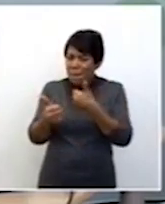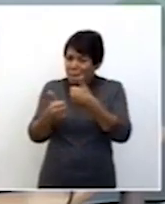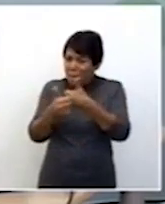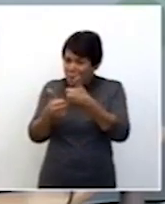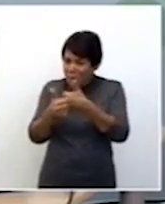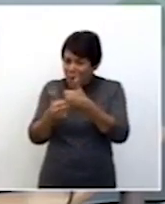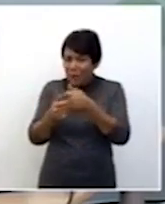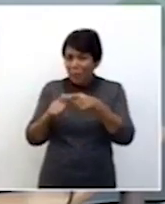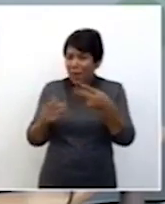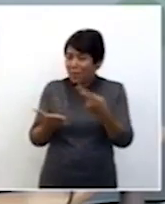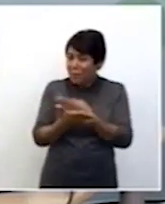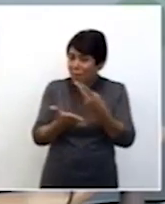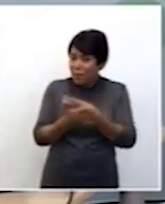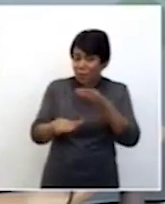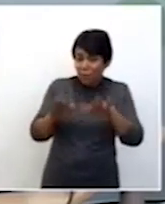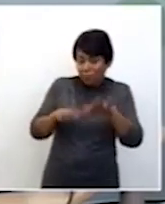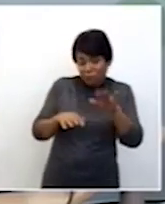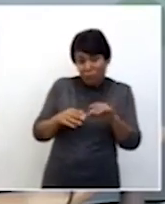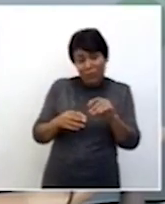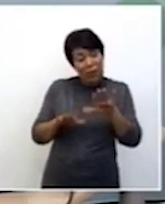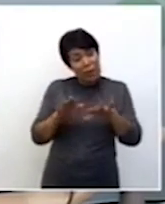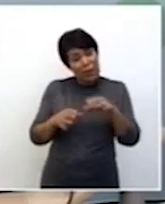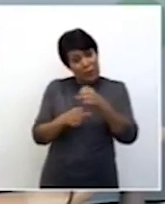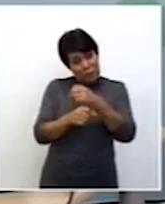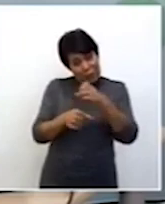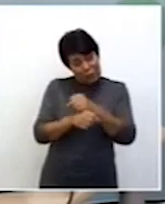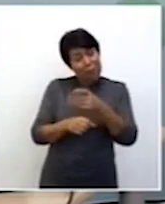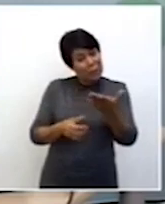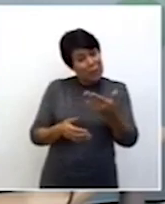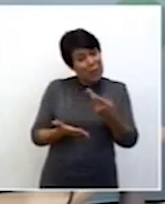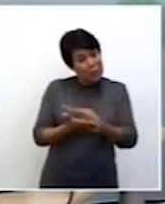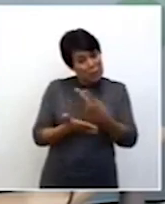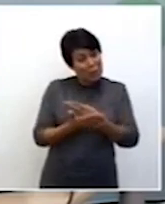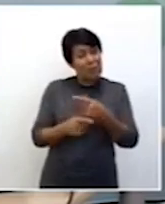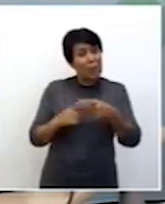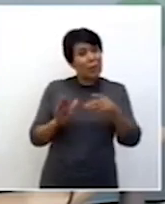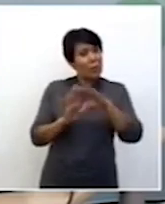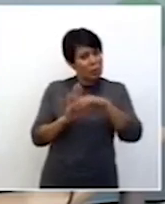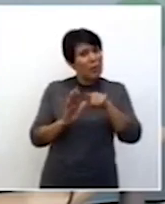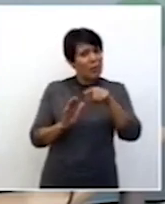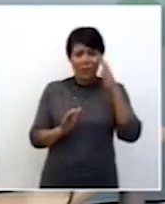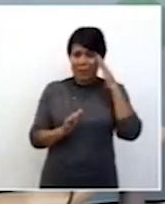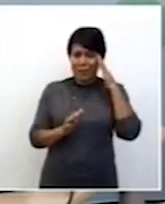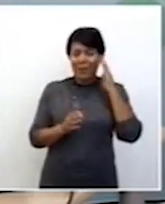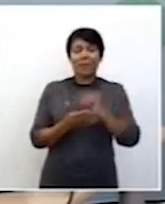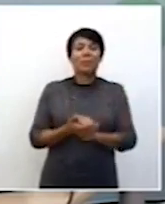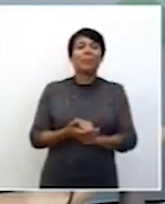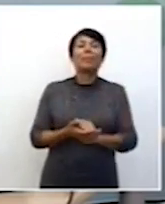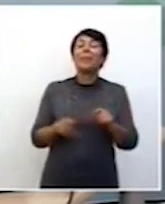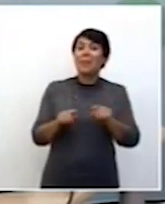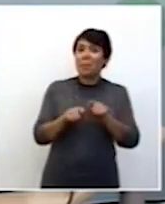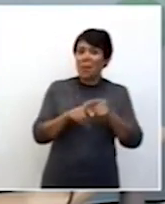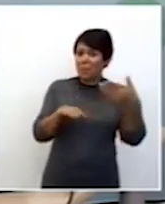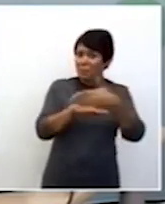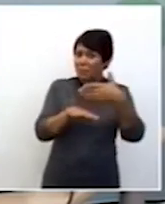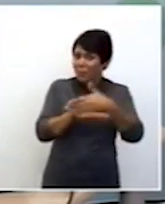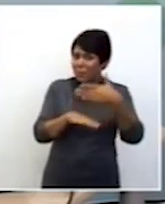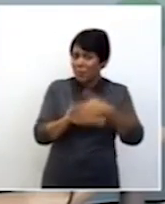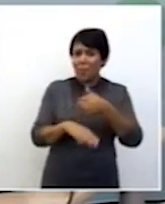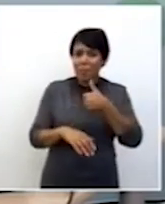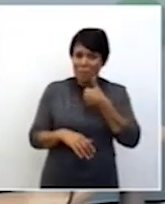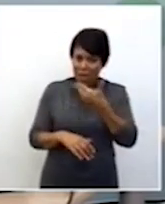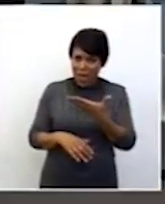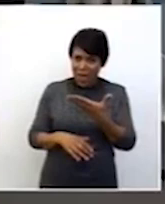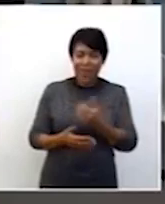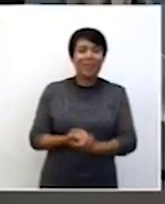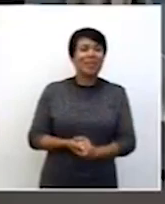alguma continha aí, erro de cálculo, né? Pelo visto você entendeu o conceito. E a participação da galera tá firme, Jonas, o pessoal tá indo